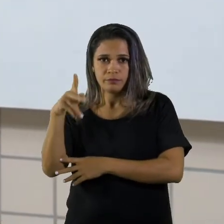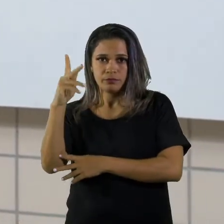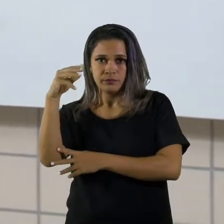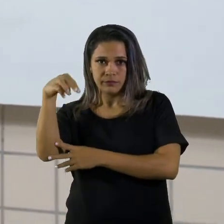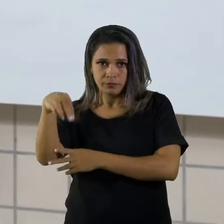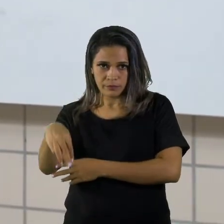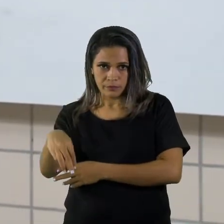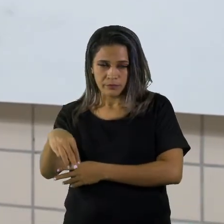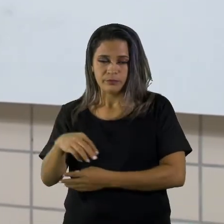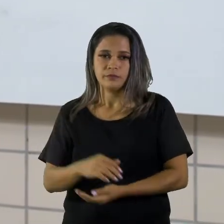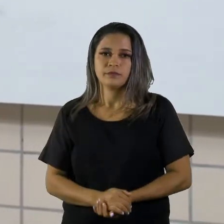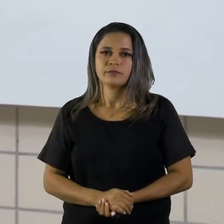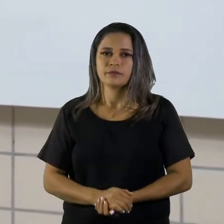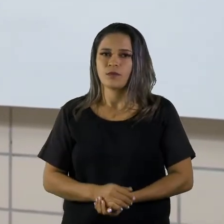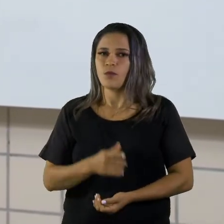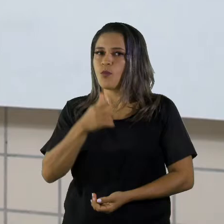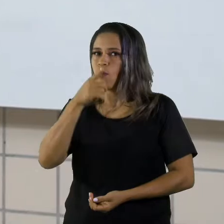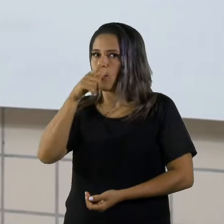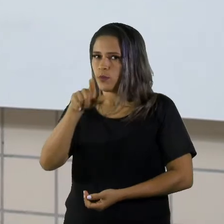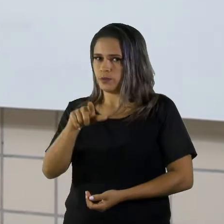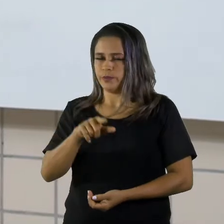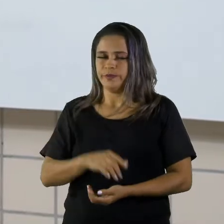Mais um aí, pessoal, olha só.